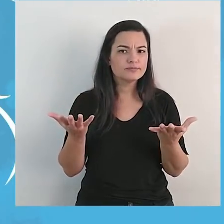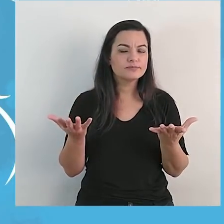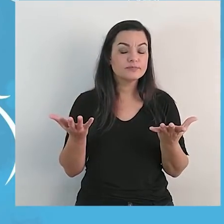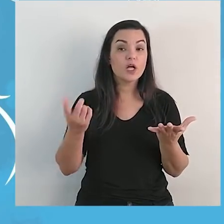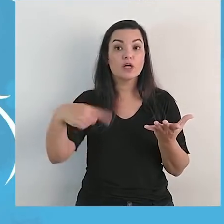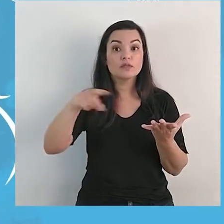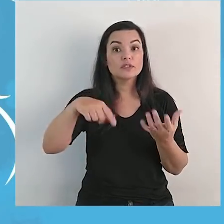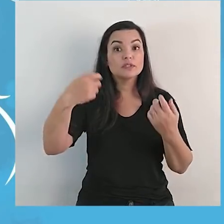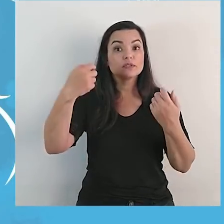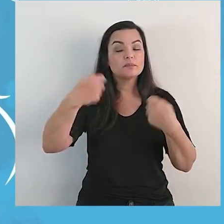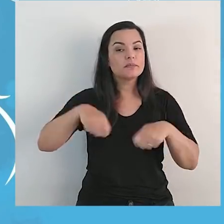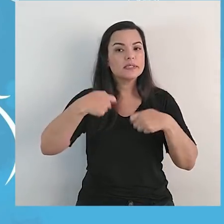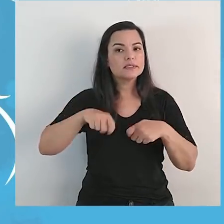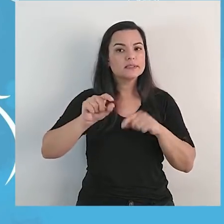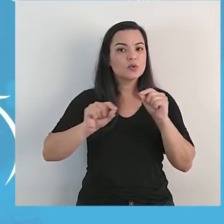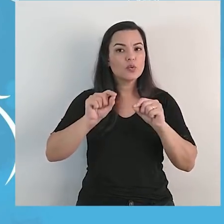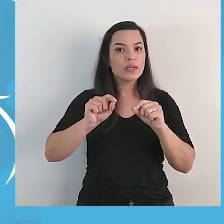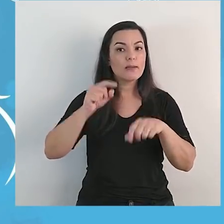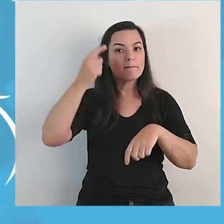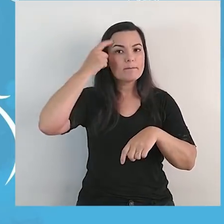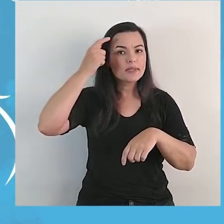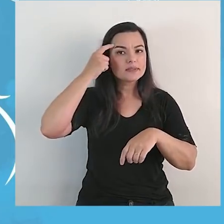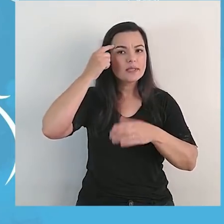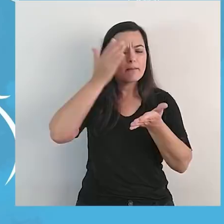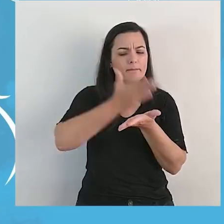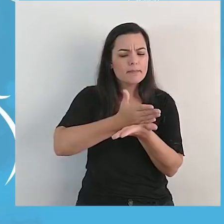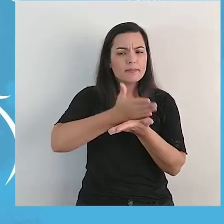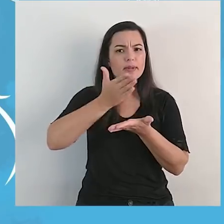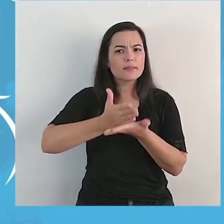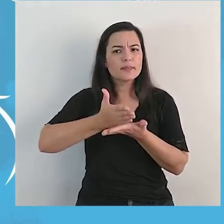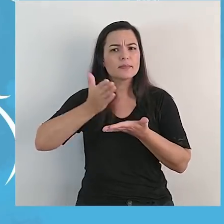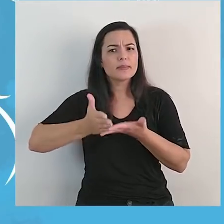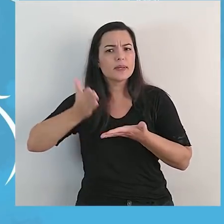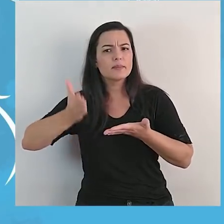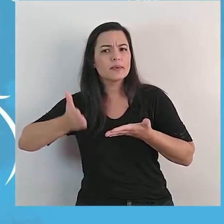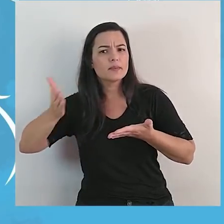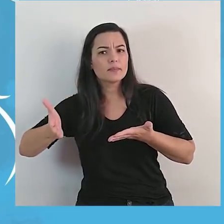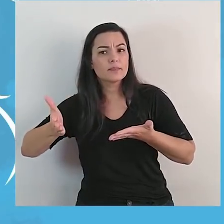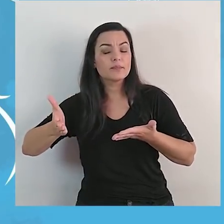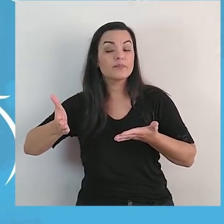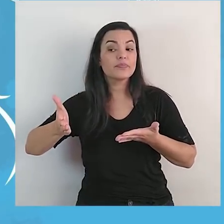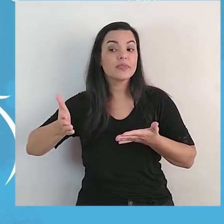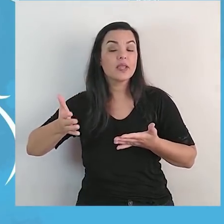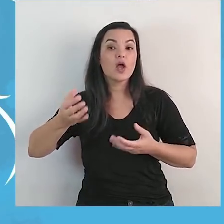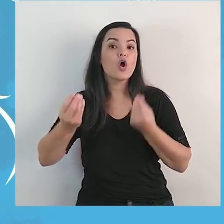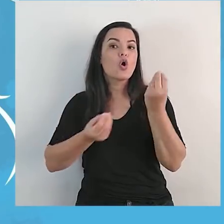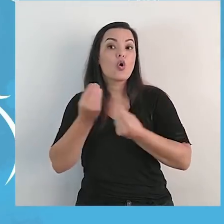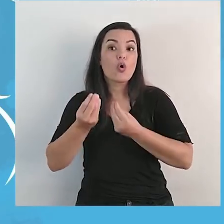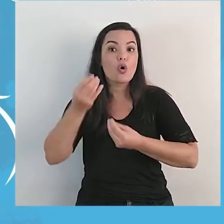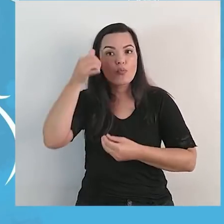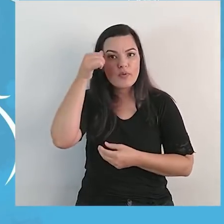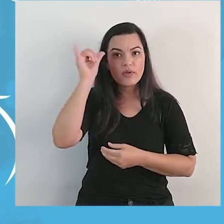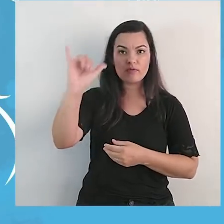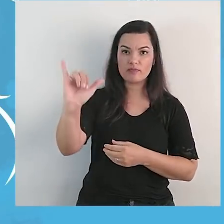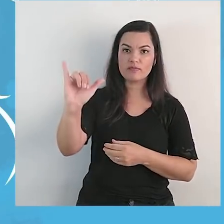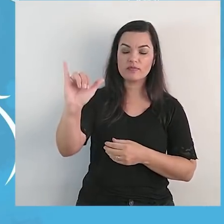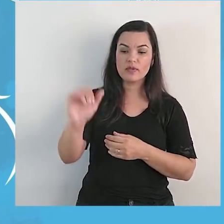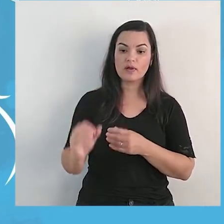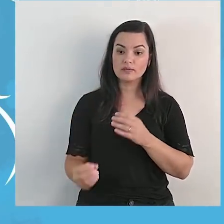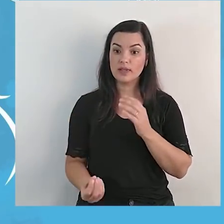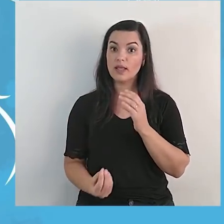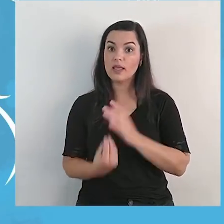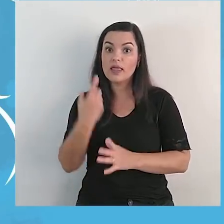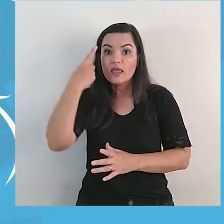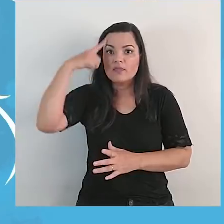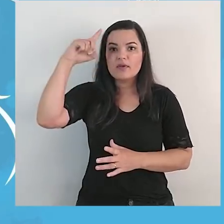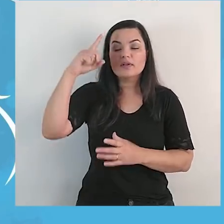tela. Vocês precisam pensar em todas as etapas, nas medidas preventivas que nós podemos